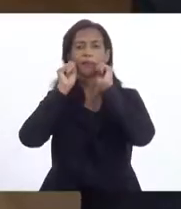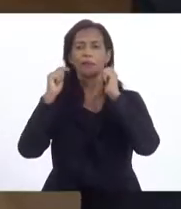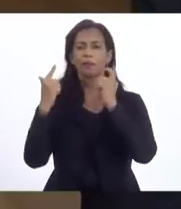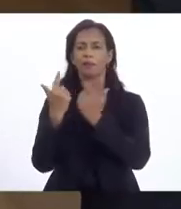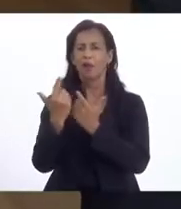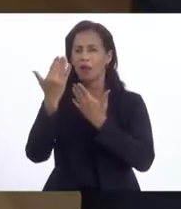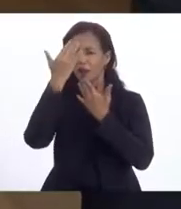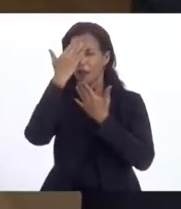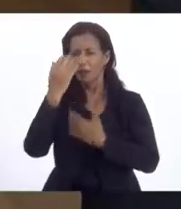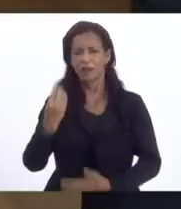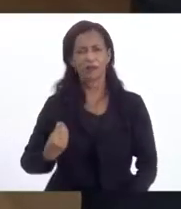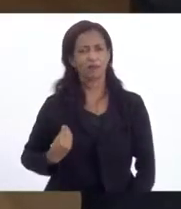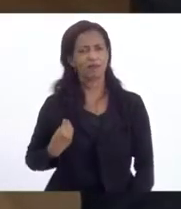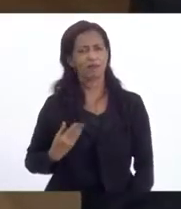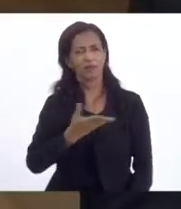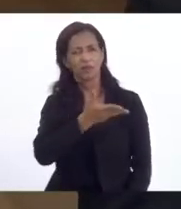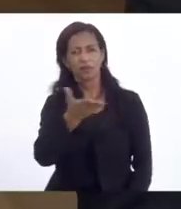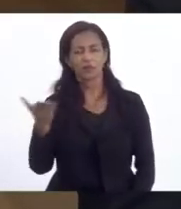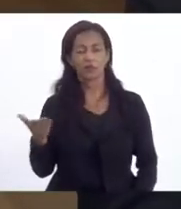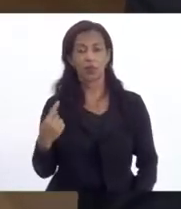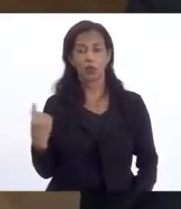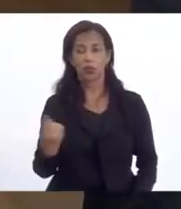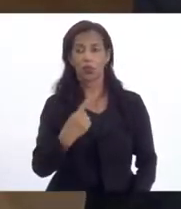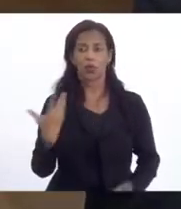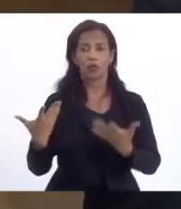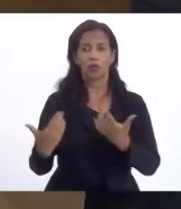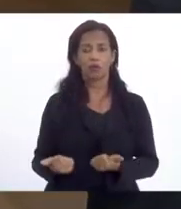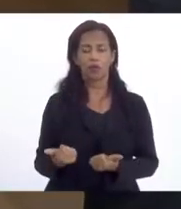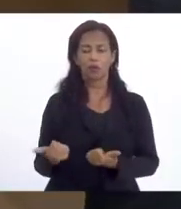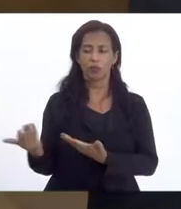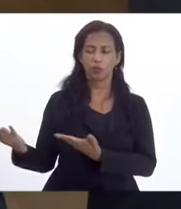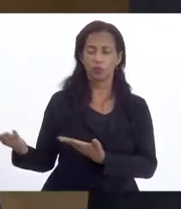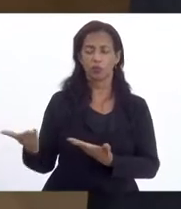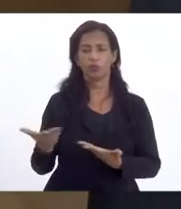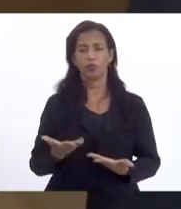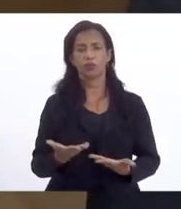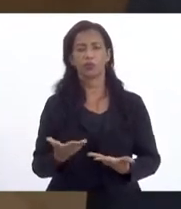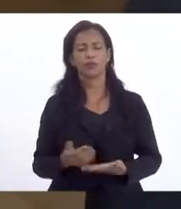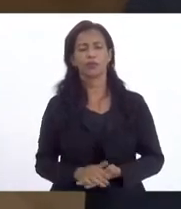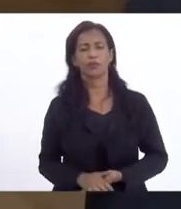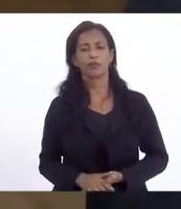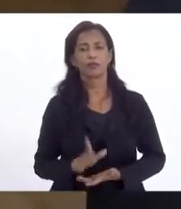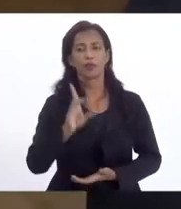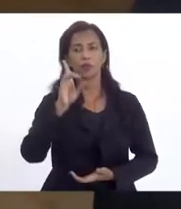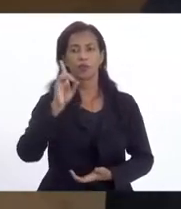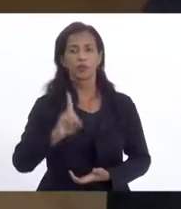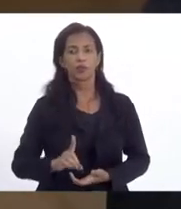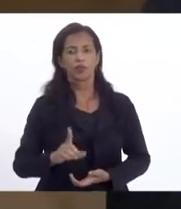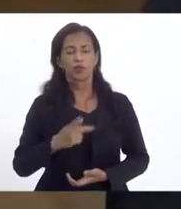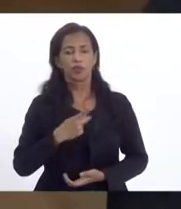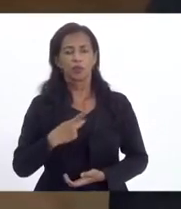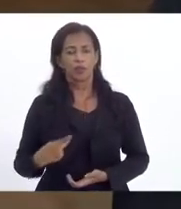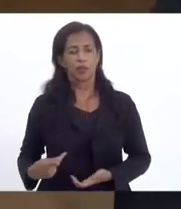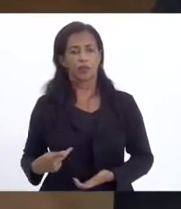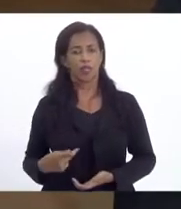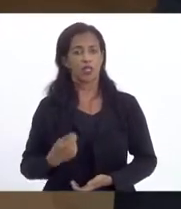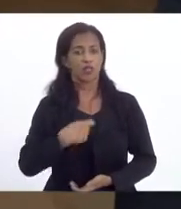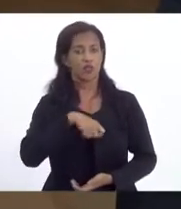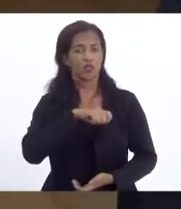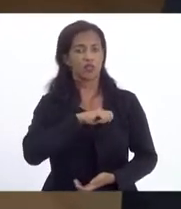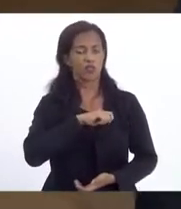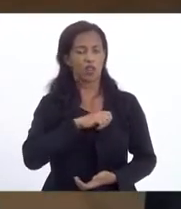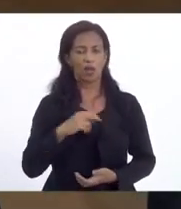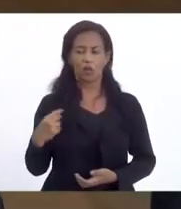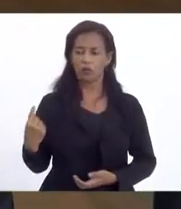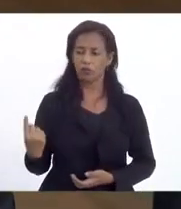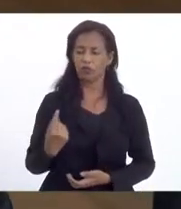presença de todos aqui. Nós vamos passar a palavra para o nosso diretor-presidente da Assessoria Fiscal da Assembleia,